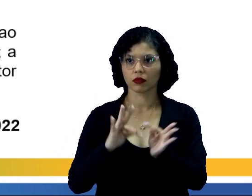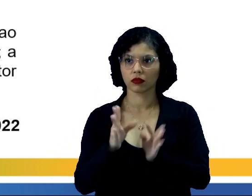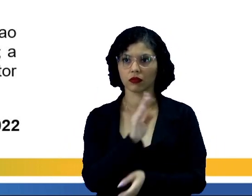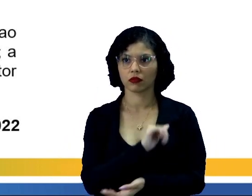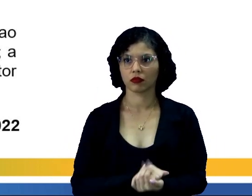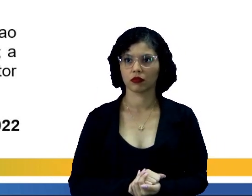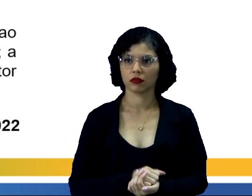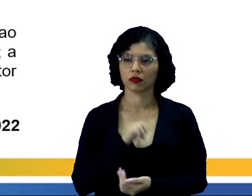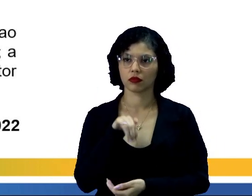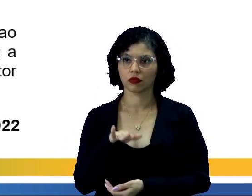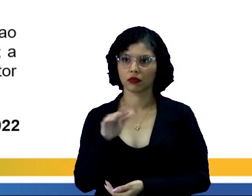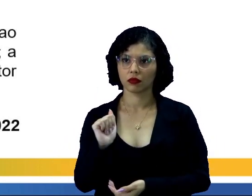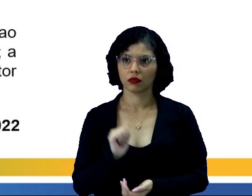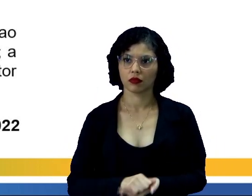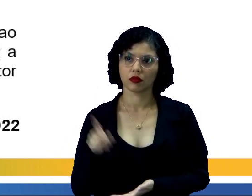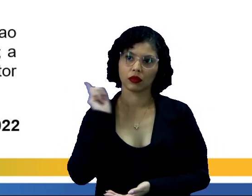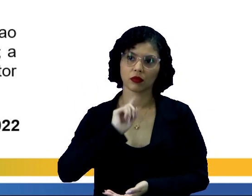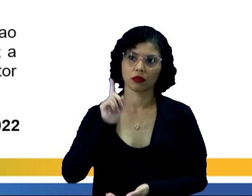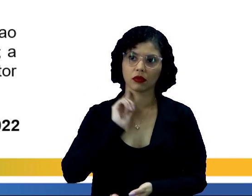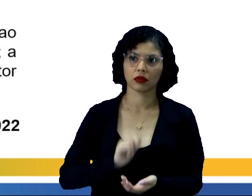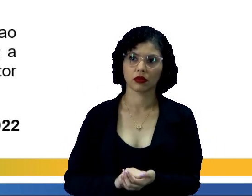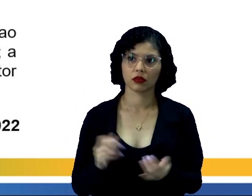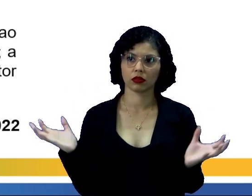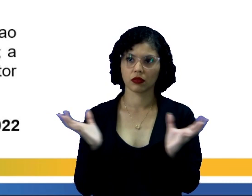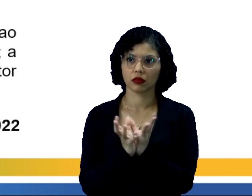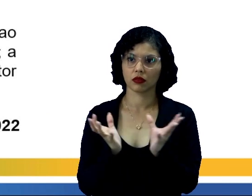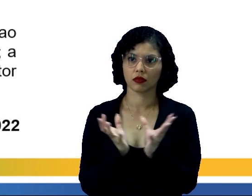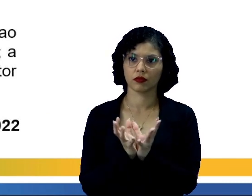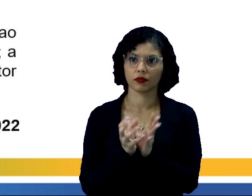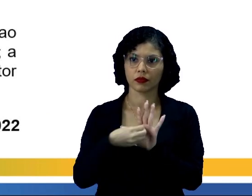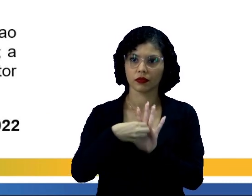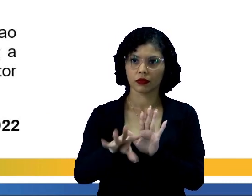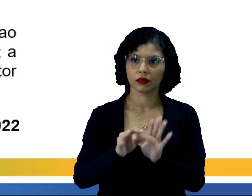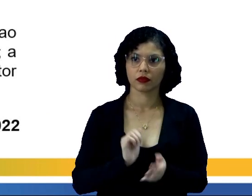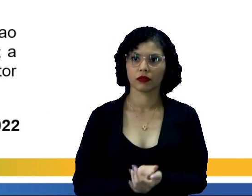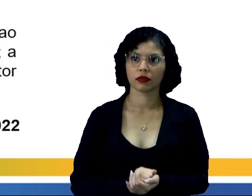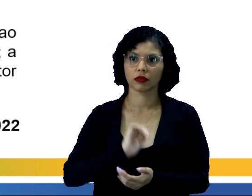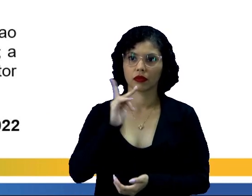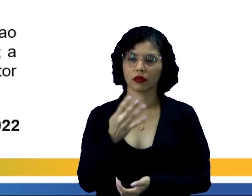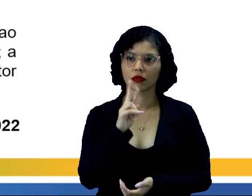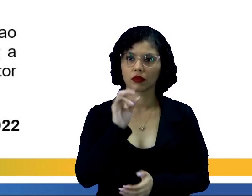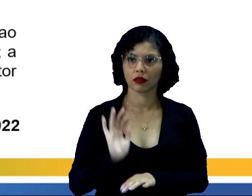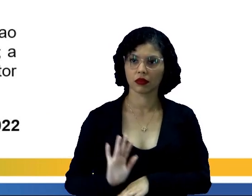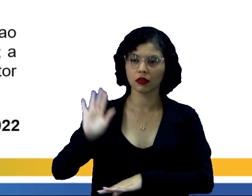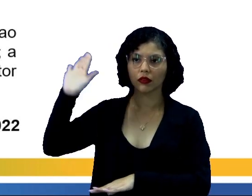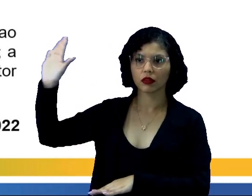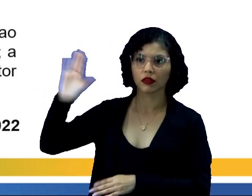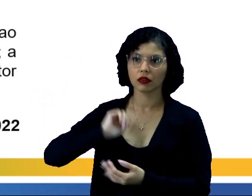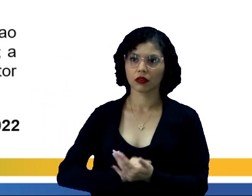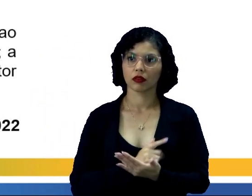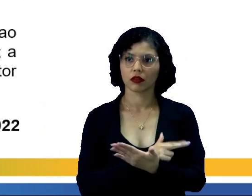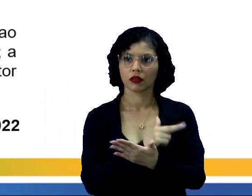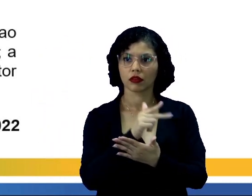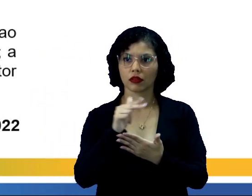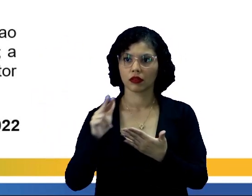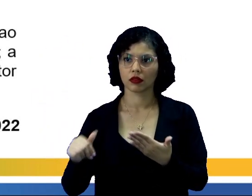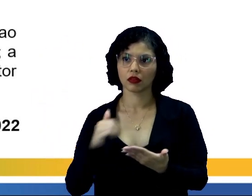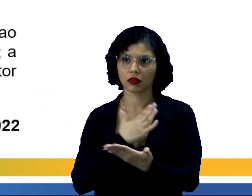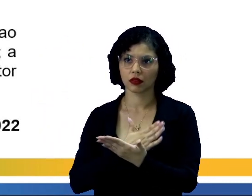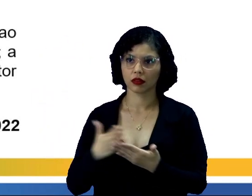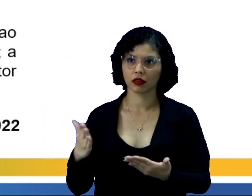Minas e Energia da equipe de transição, esta será a herança deixada por uma série de